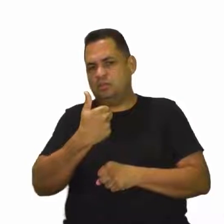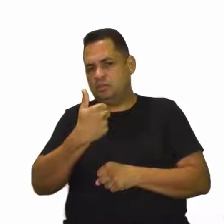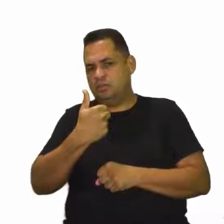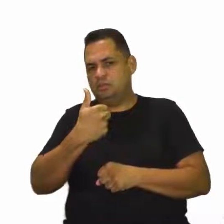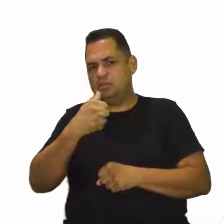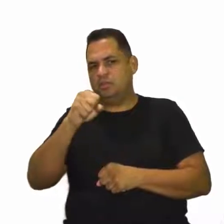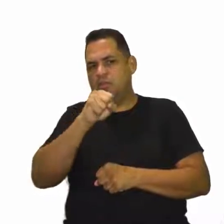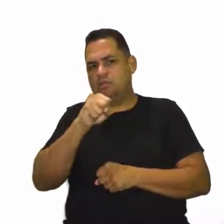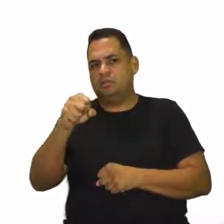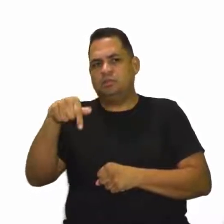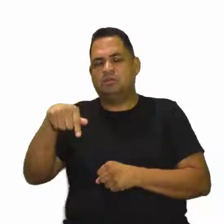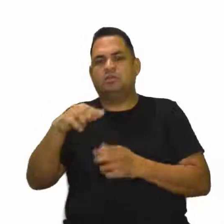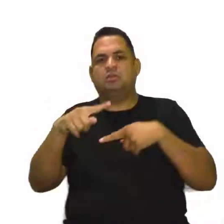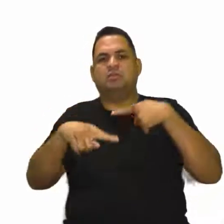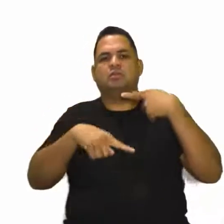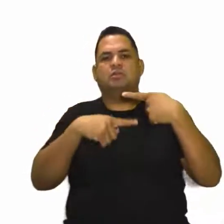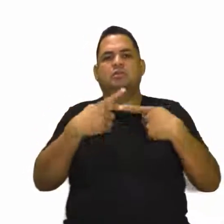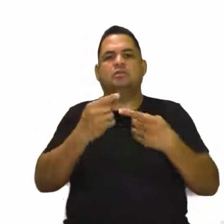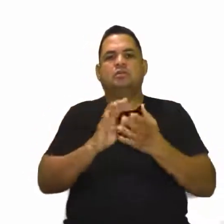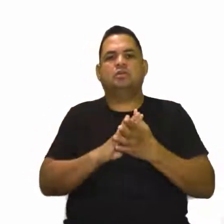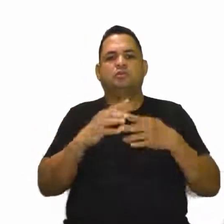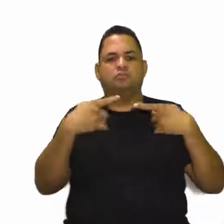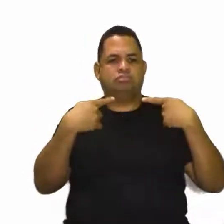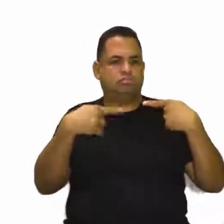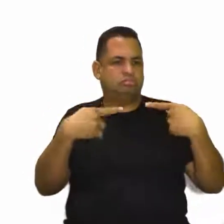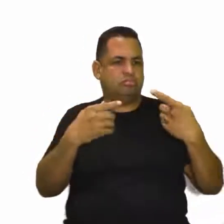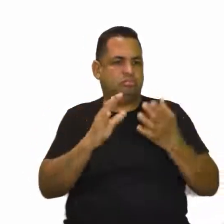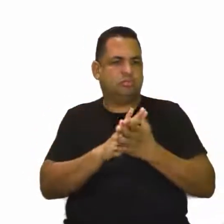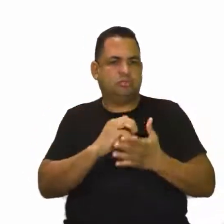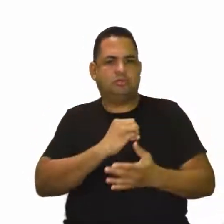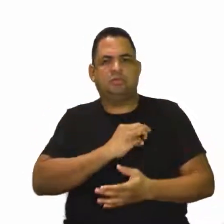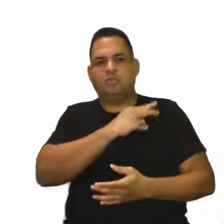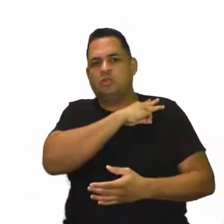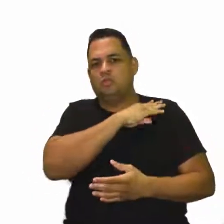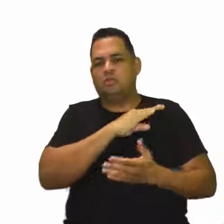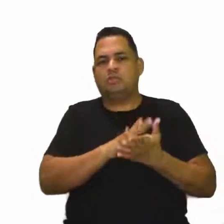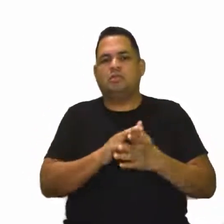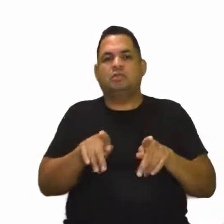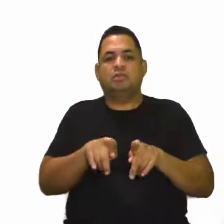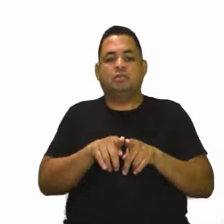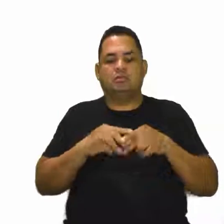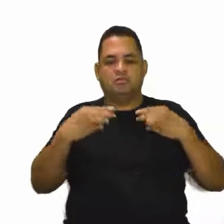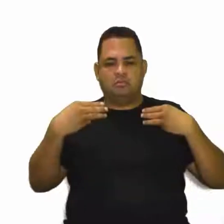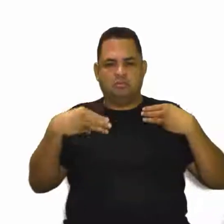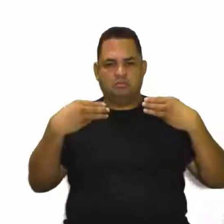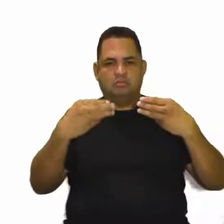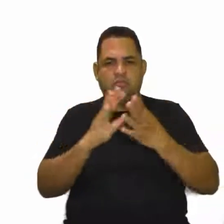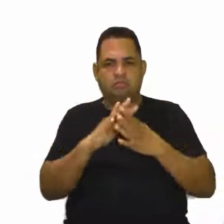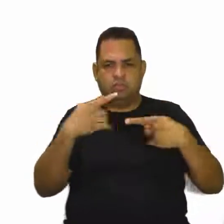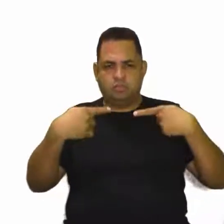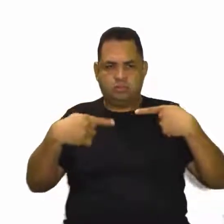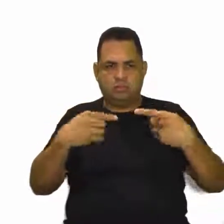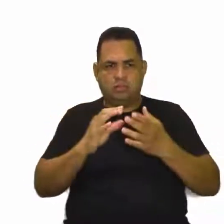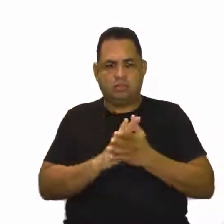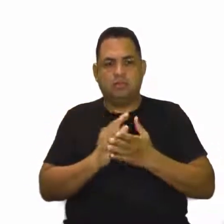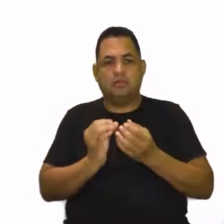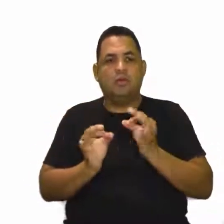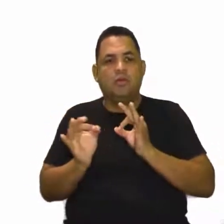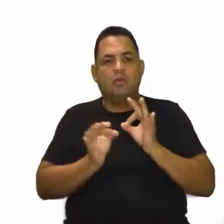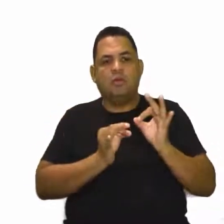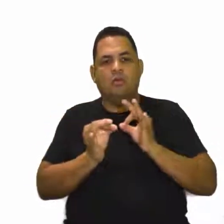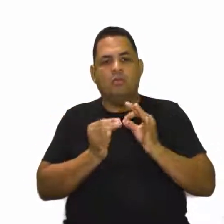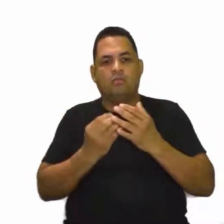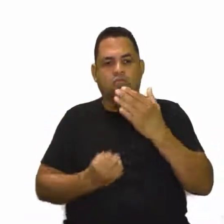1887, depois de outros atritos entre os militares e o Ministério da Guerra, foi